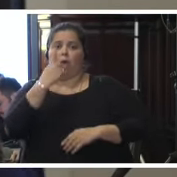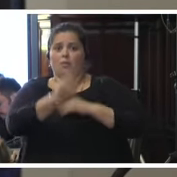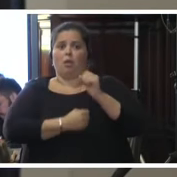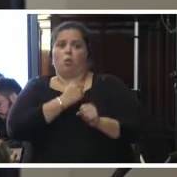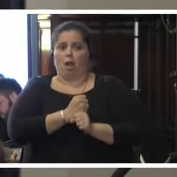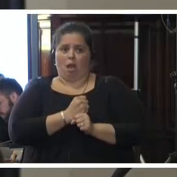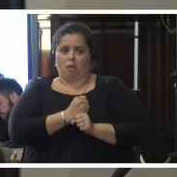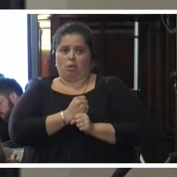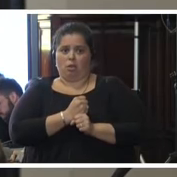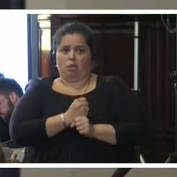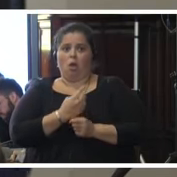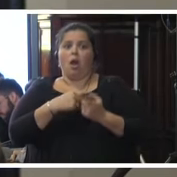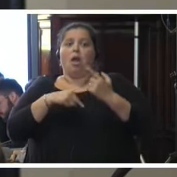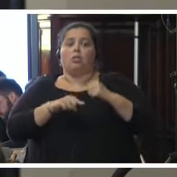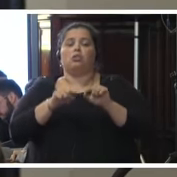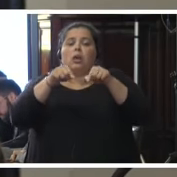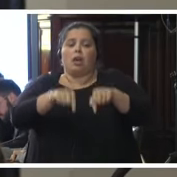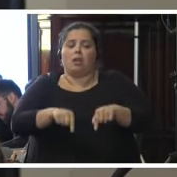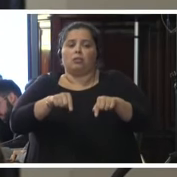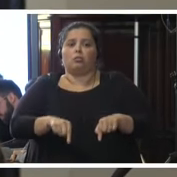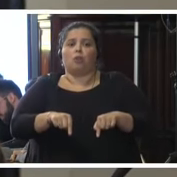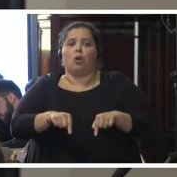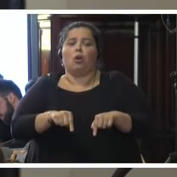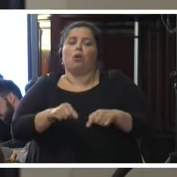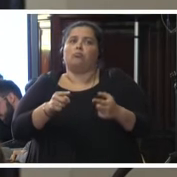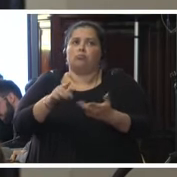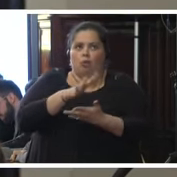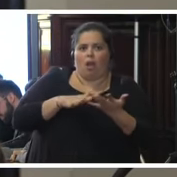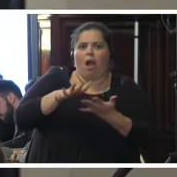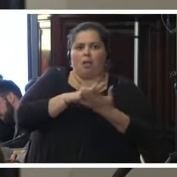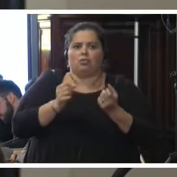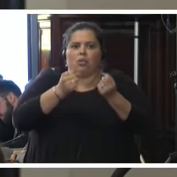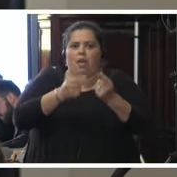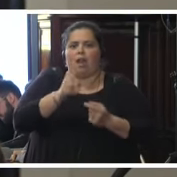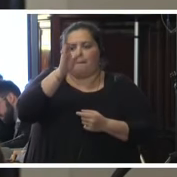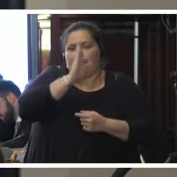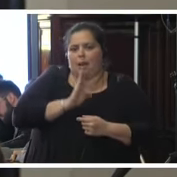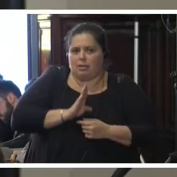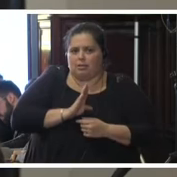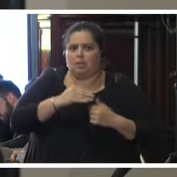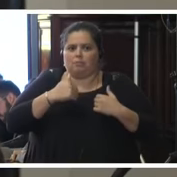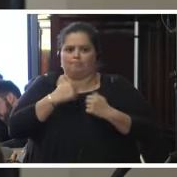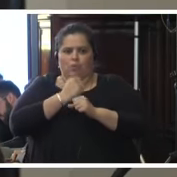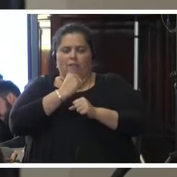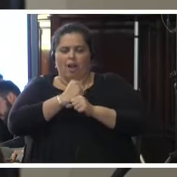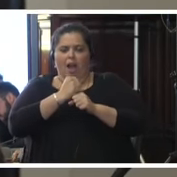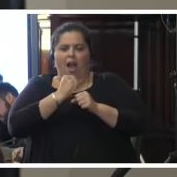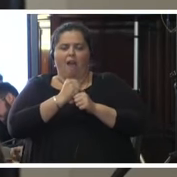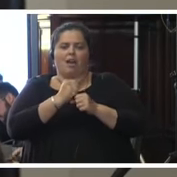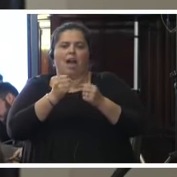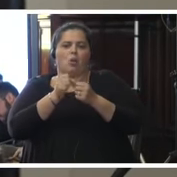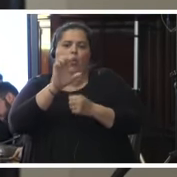casos no Brasil, quando, como disse, trabalhava numa entidade da sociedade civil.